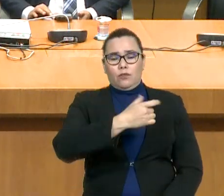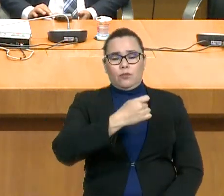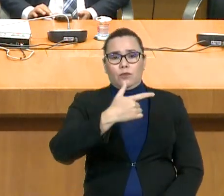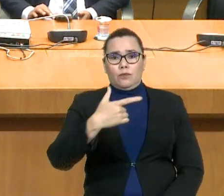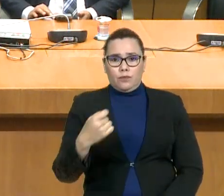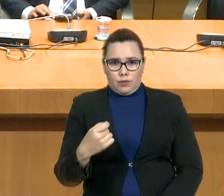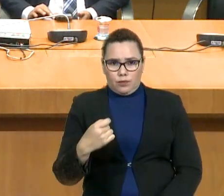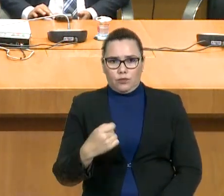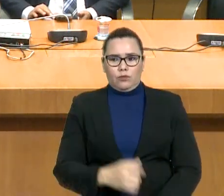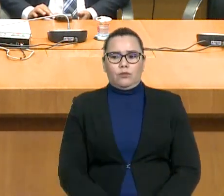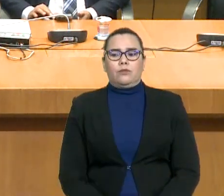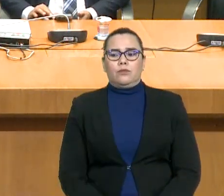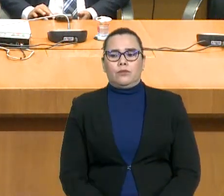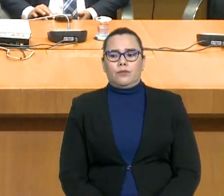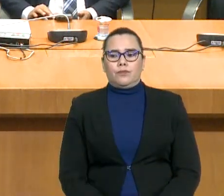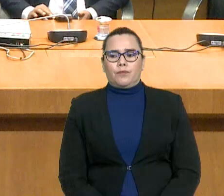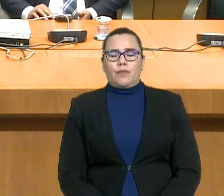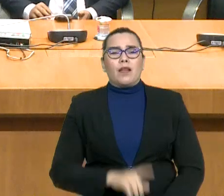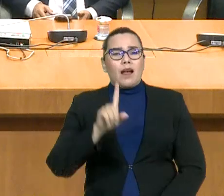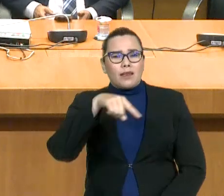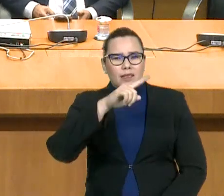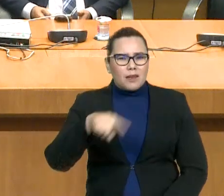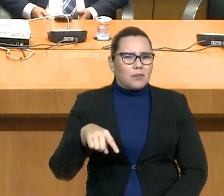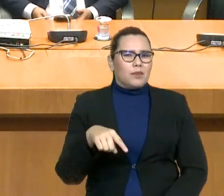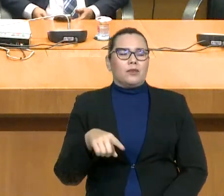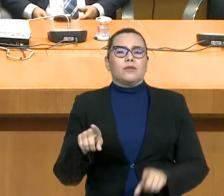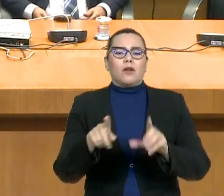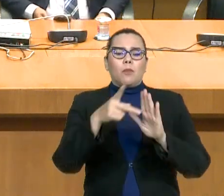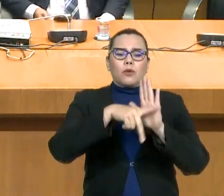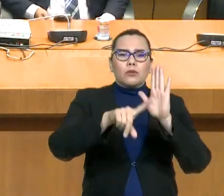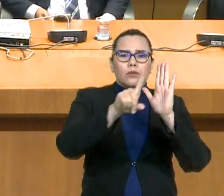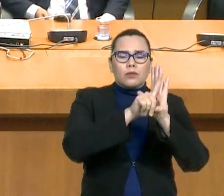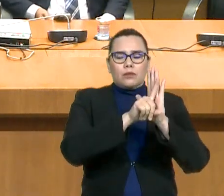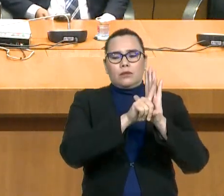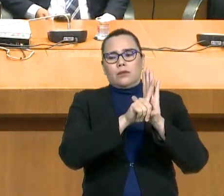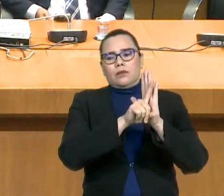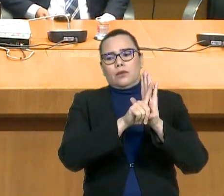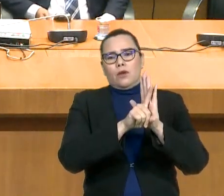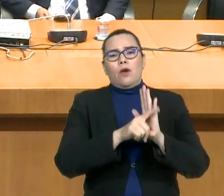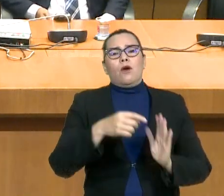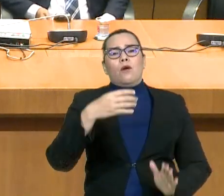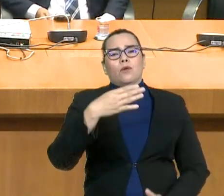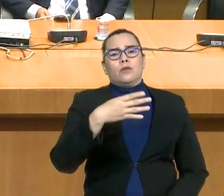099/2020. Veto total ao projeto de lei número